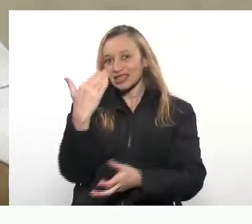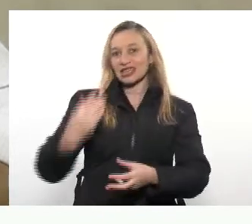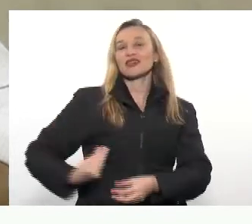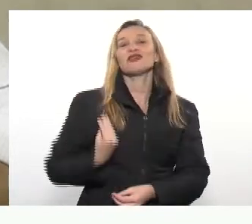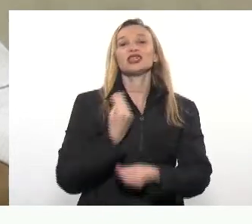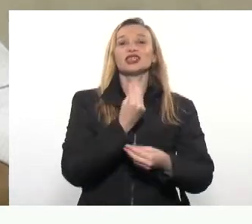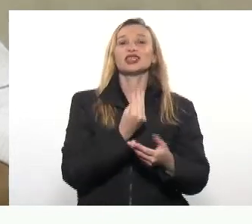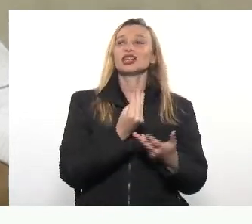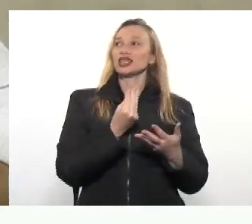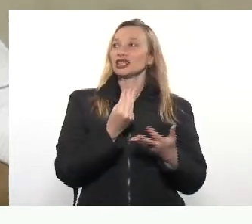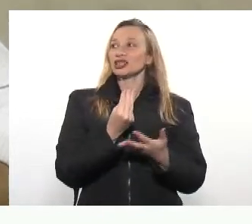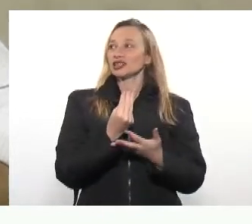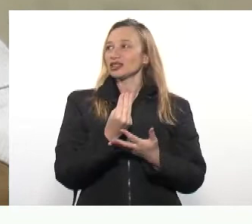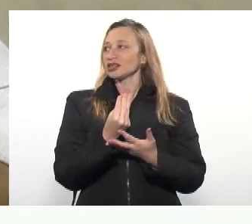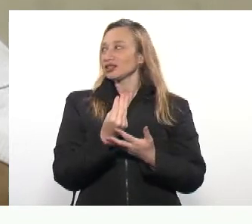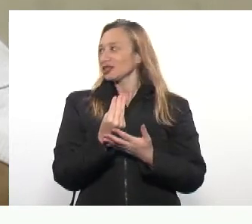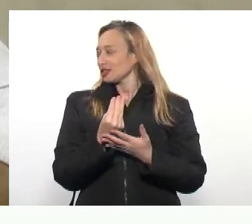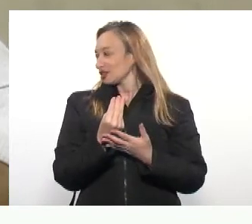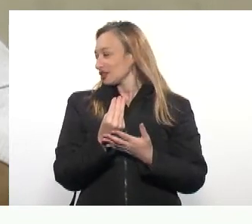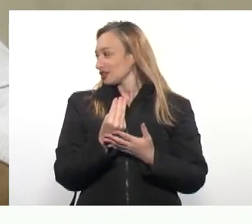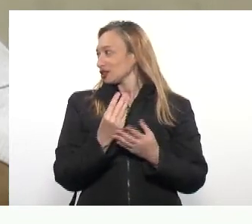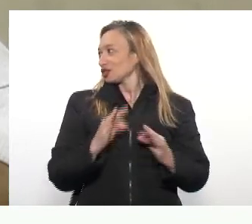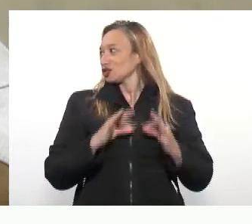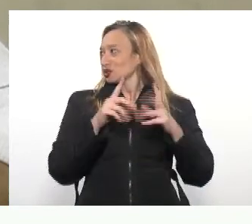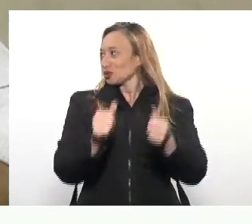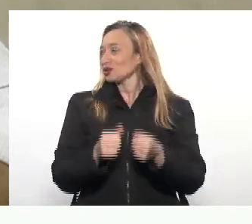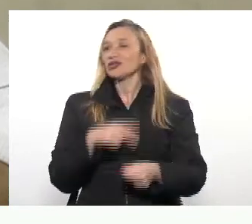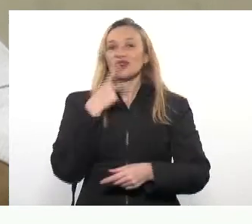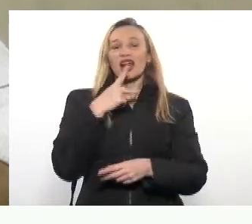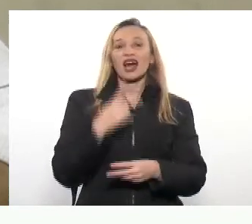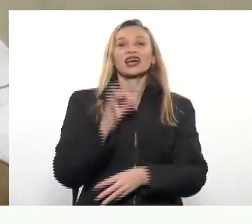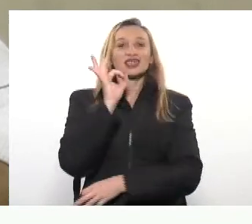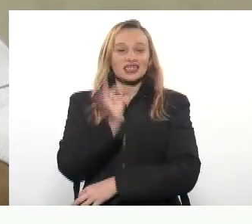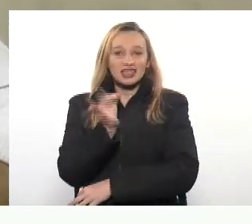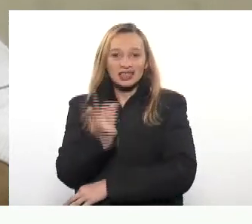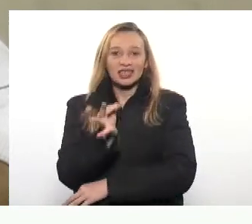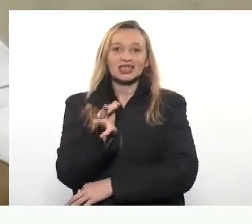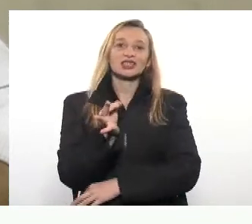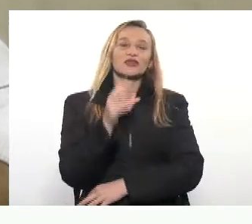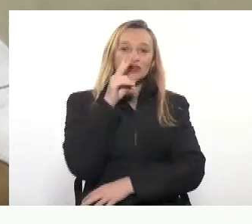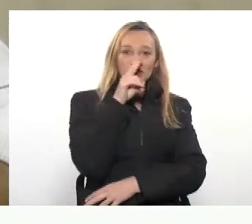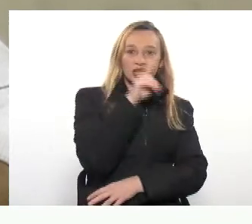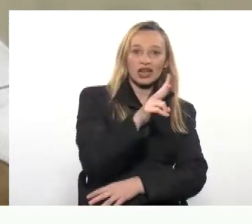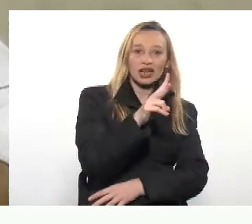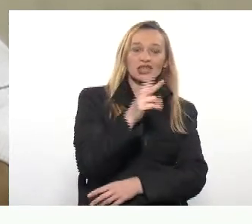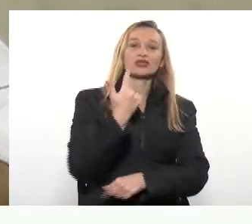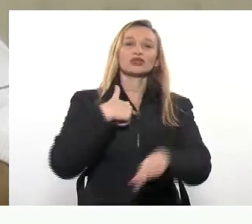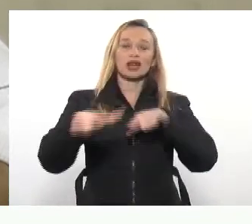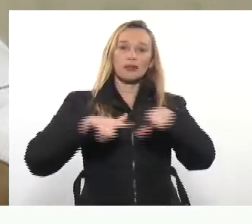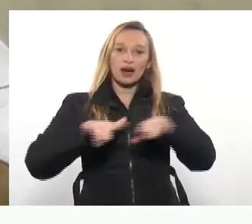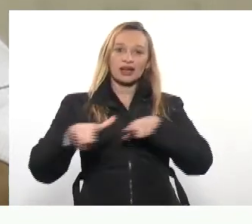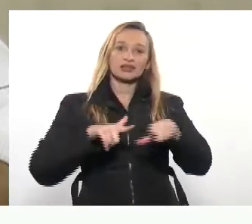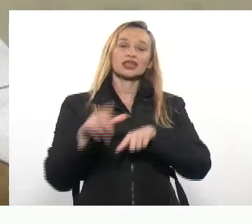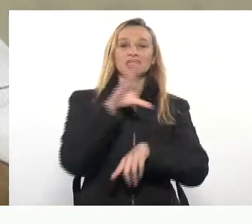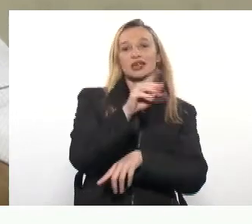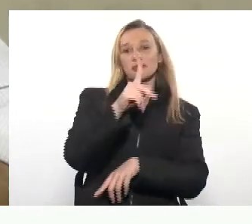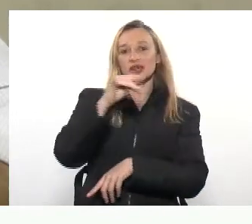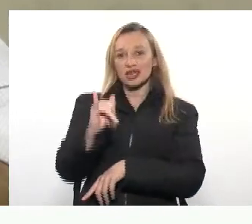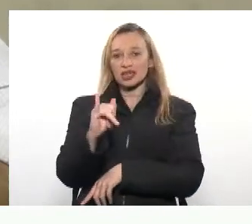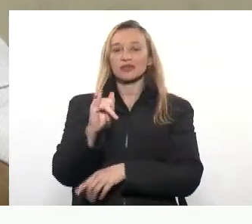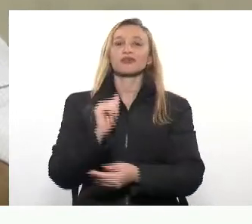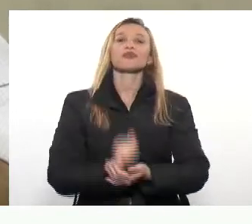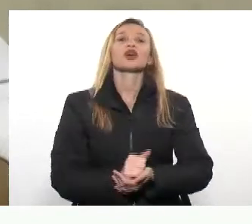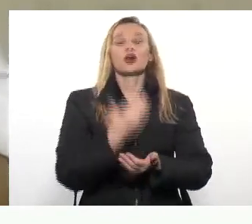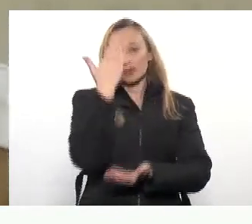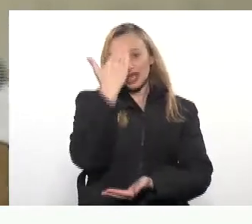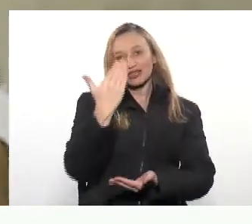presença de Vossa Excelência e dizer que, com certeza, fortalece muito o trabalho dessa CPI e contribui demais. Então,